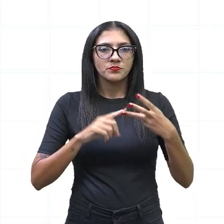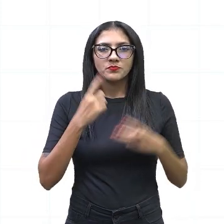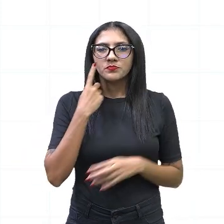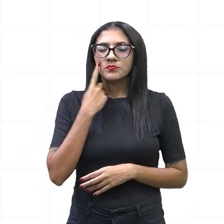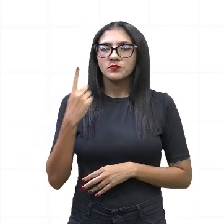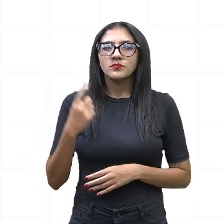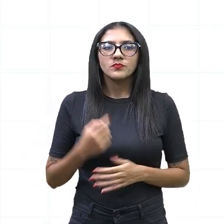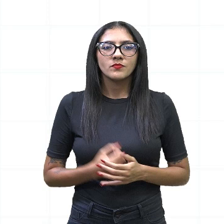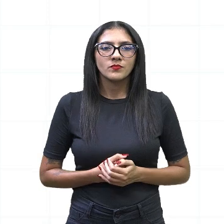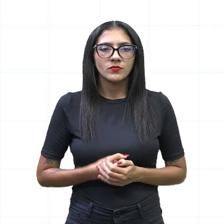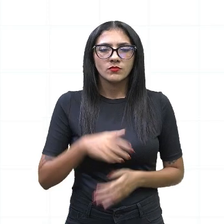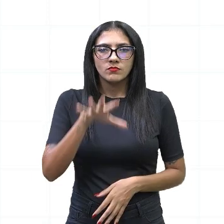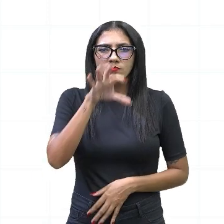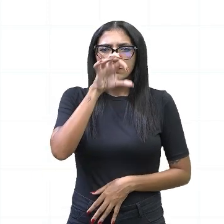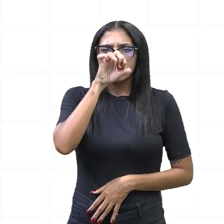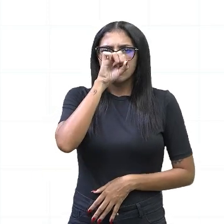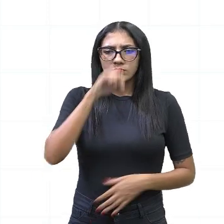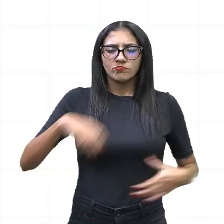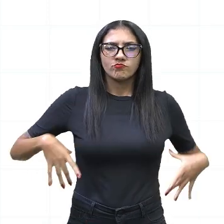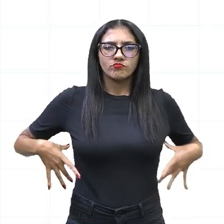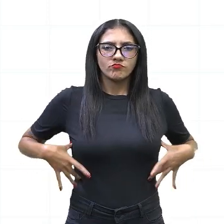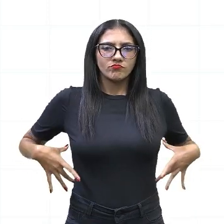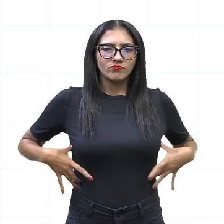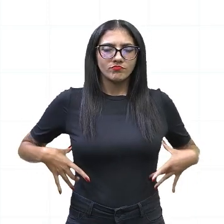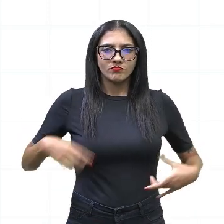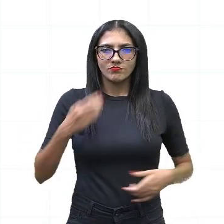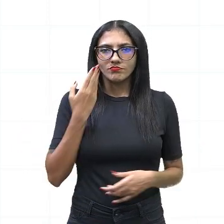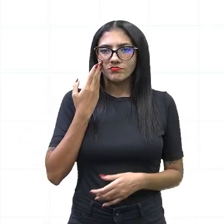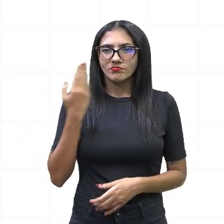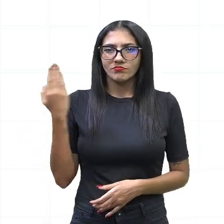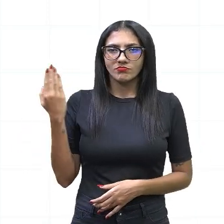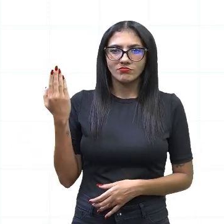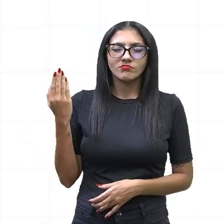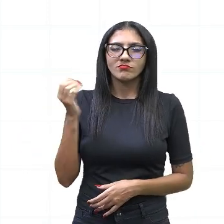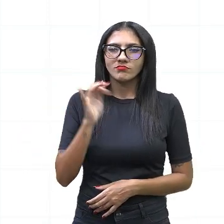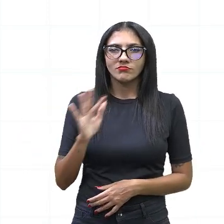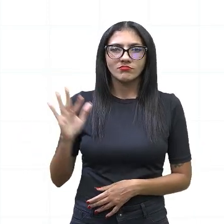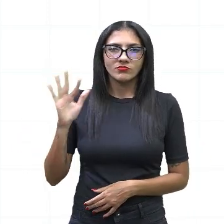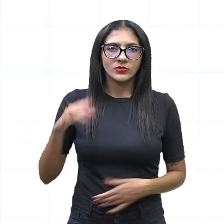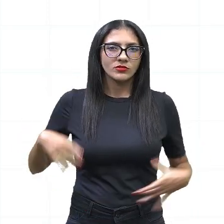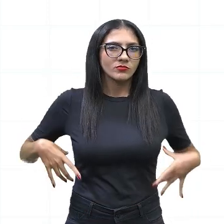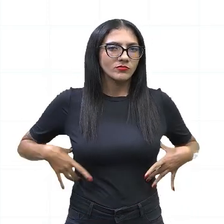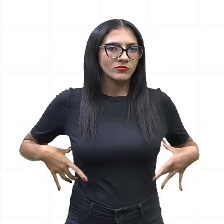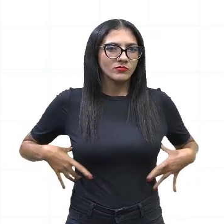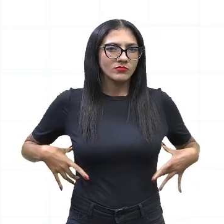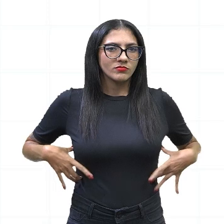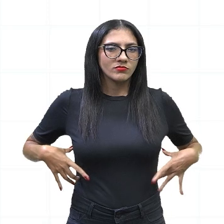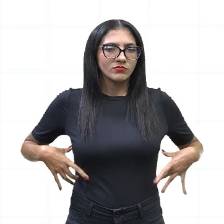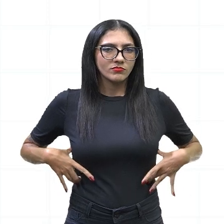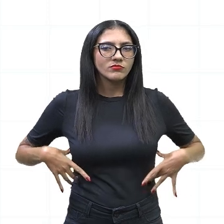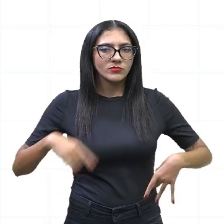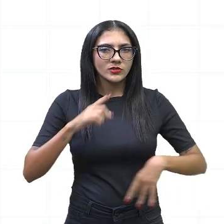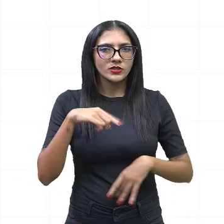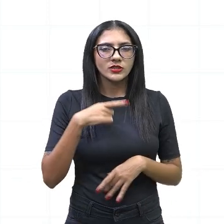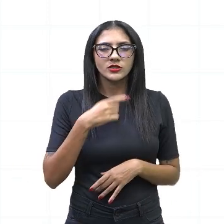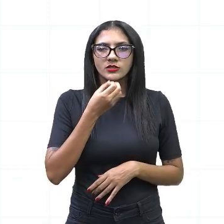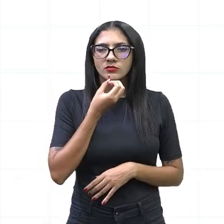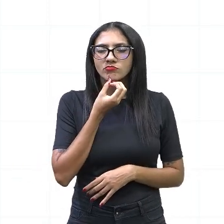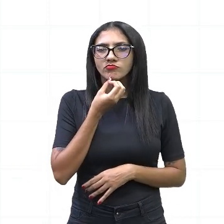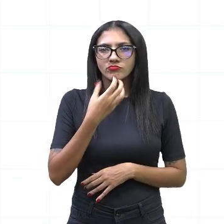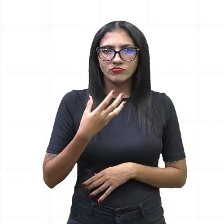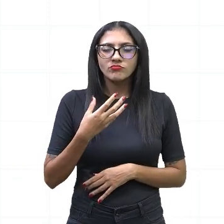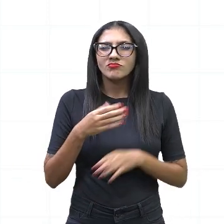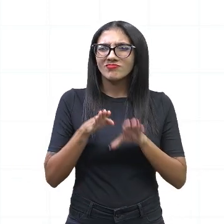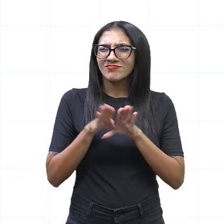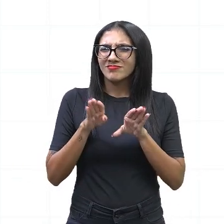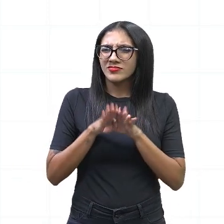ver com os pulmões. Olha aí os pulmões, com todo o nosso processo respiratório. E aí